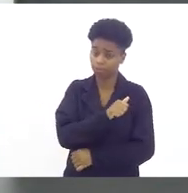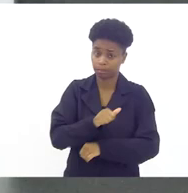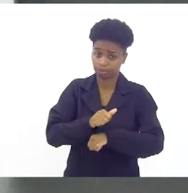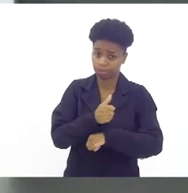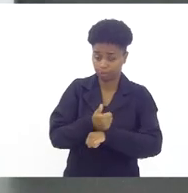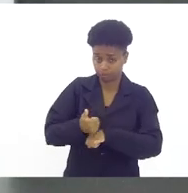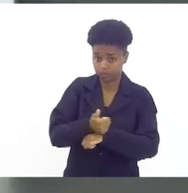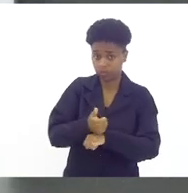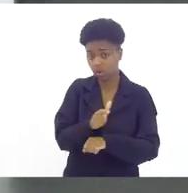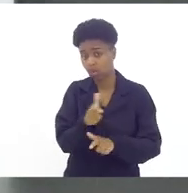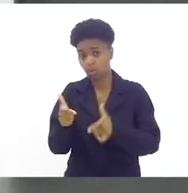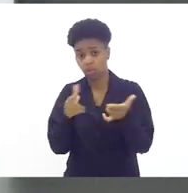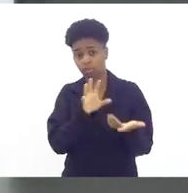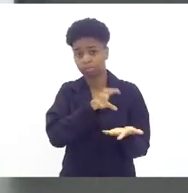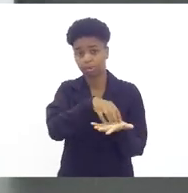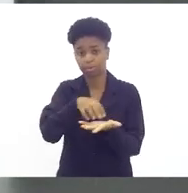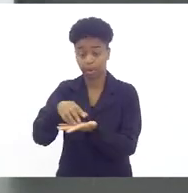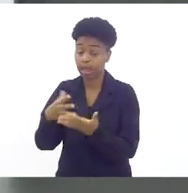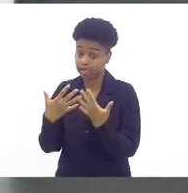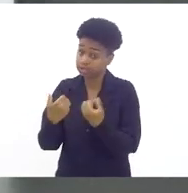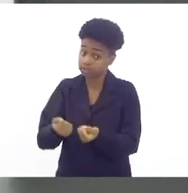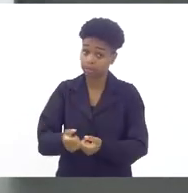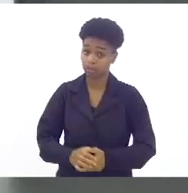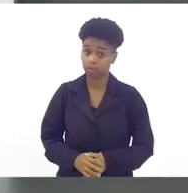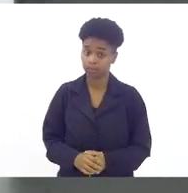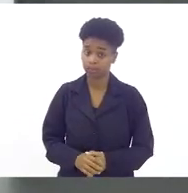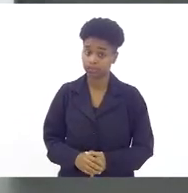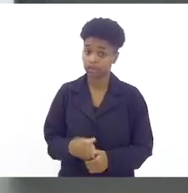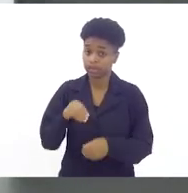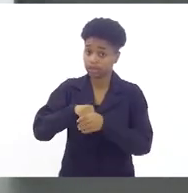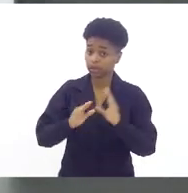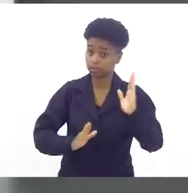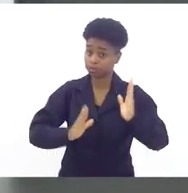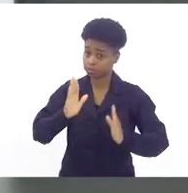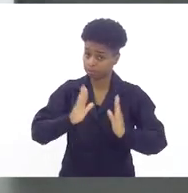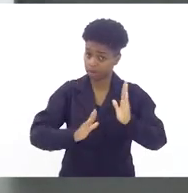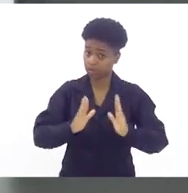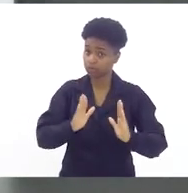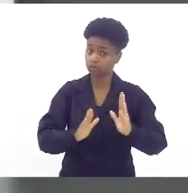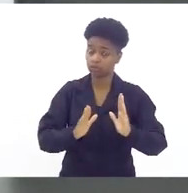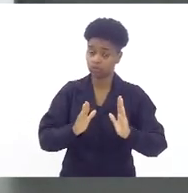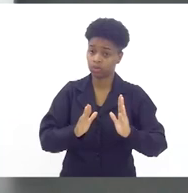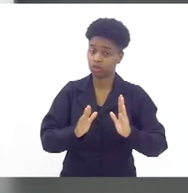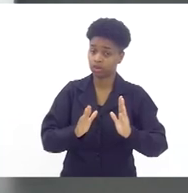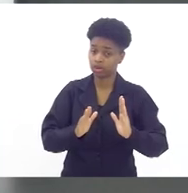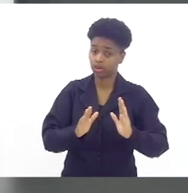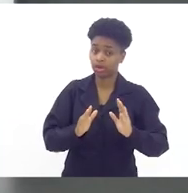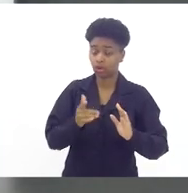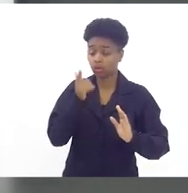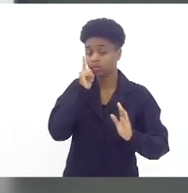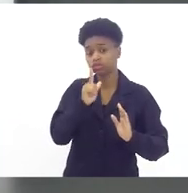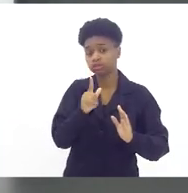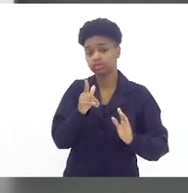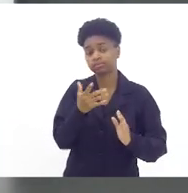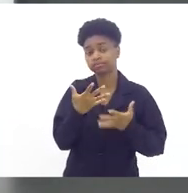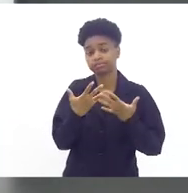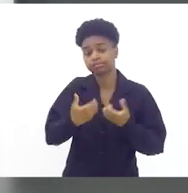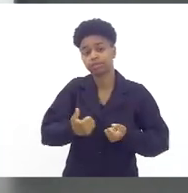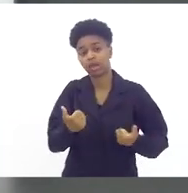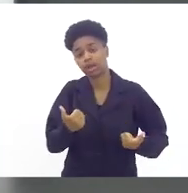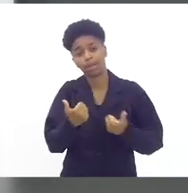outros órgãos que recebeu dentro do regime de recuperação fiscal o auxílio alimentação